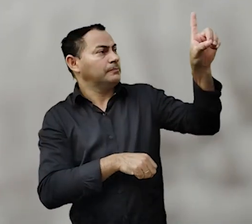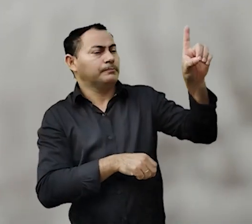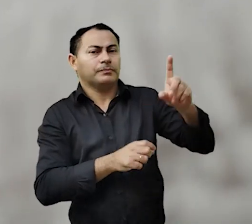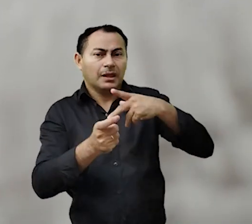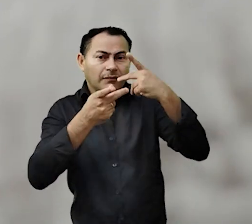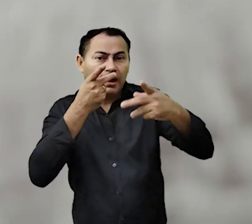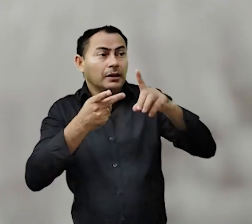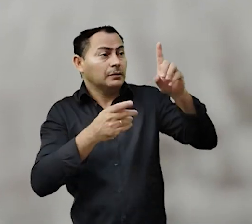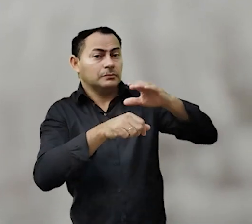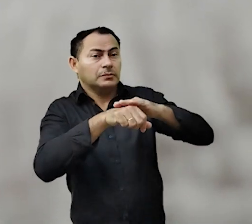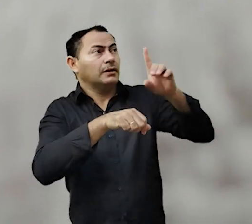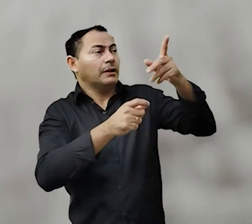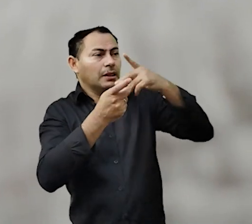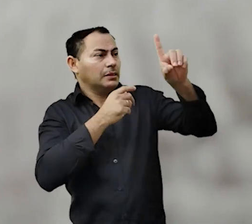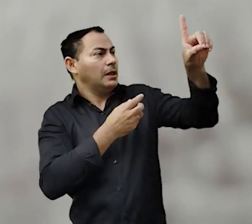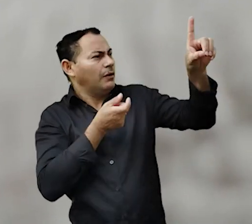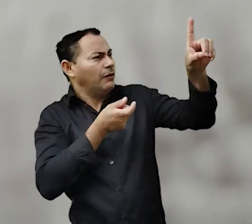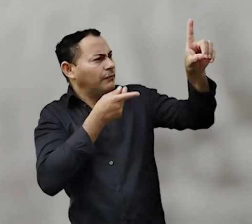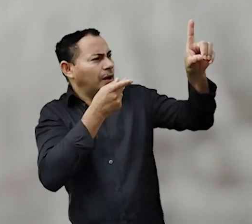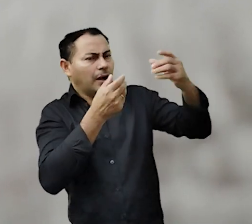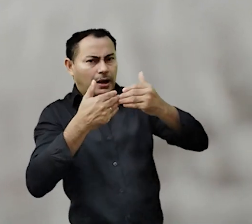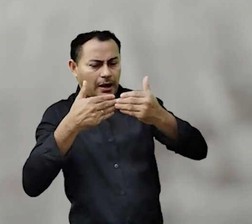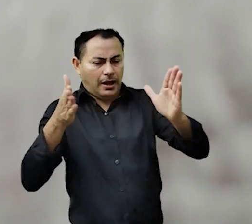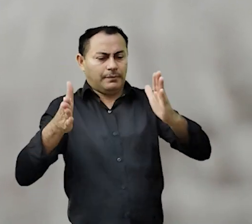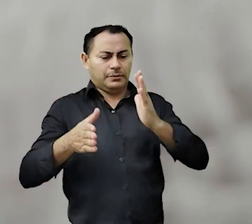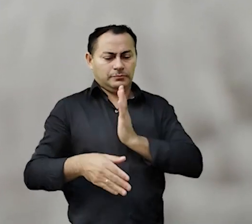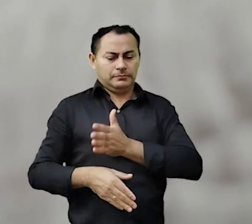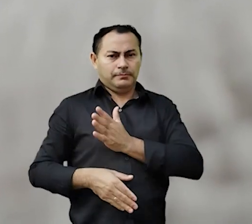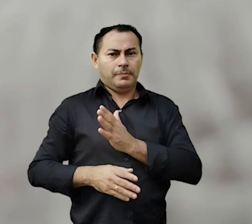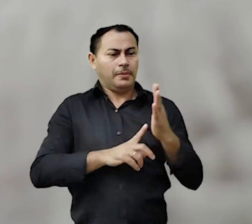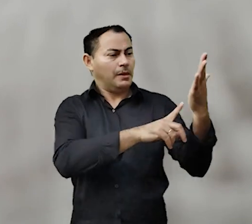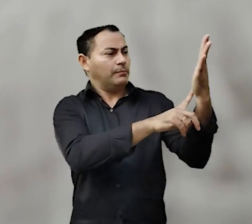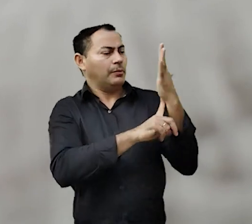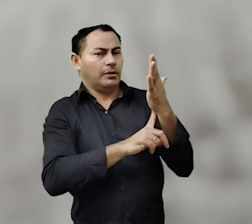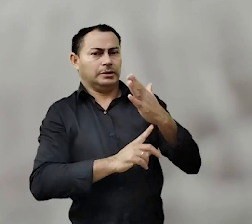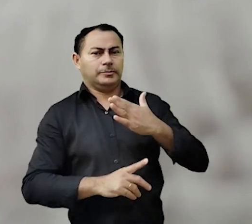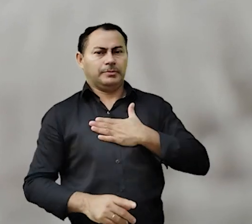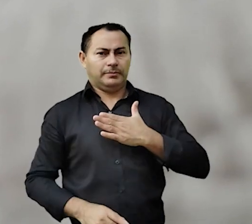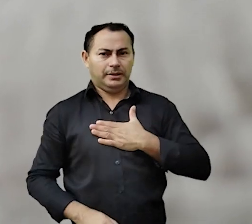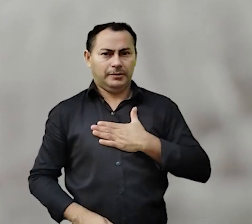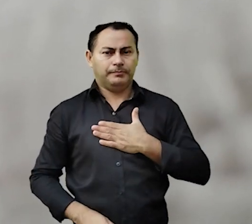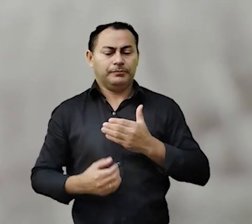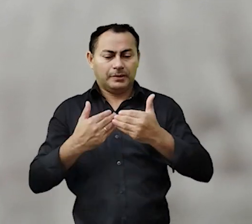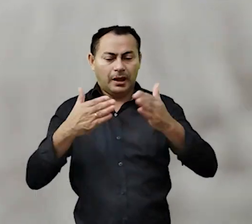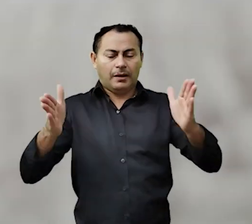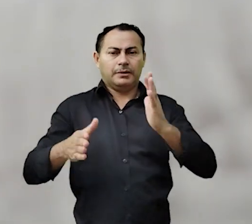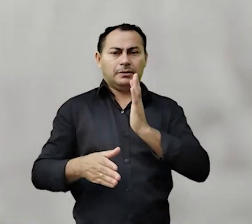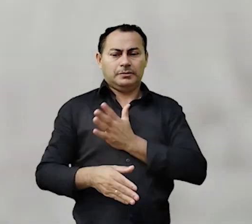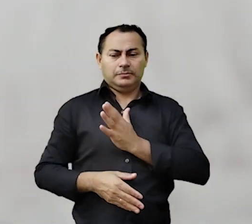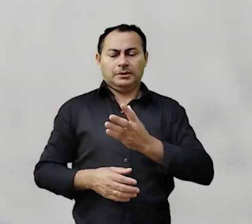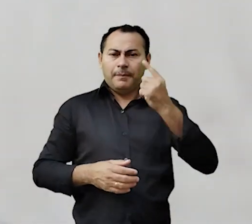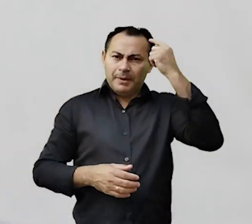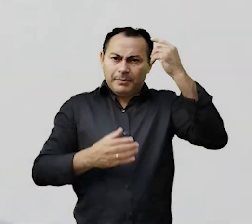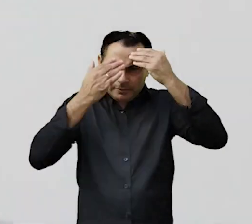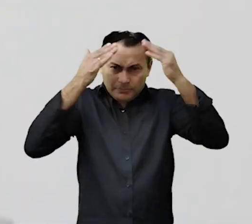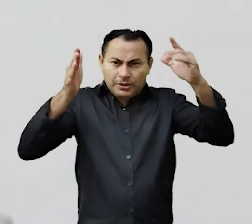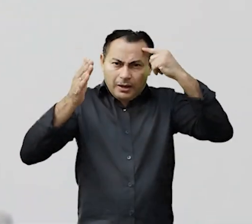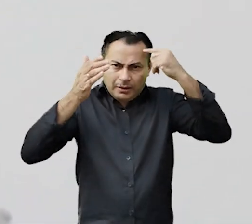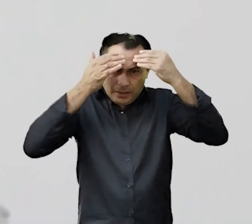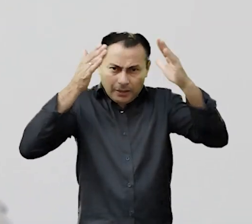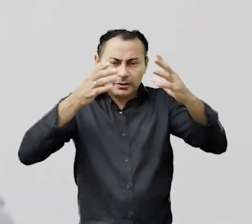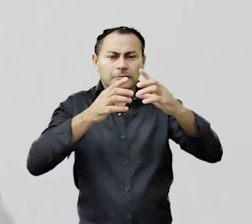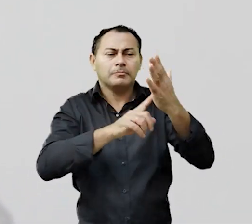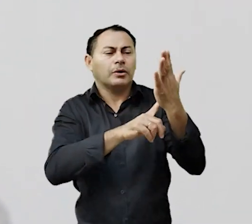Deus e diga, Deus, abra a porta do meu coração e mostra-o para mim. Abra a porta da minha mente e